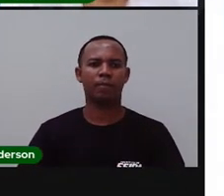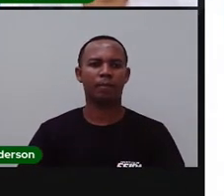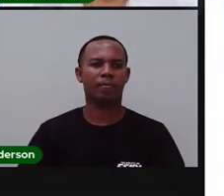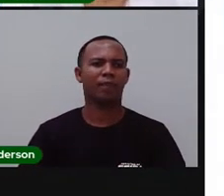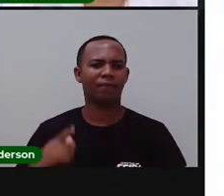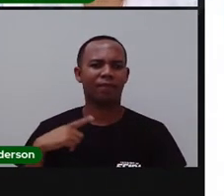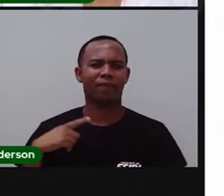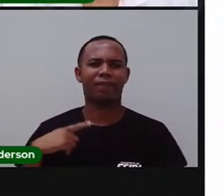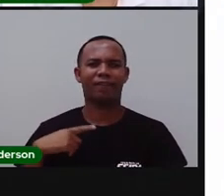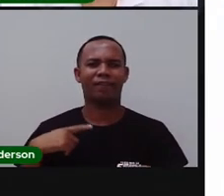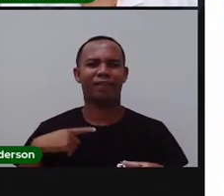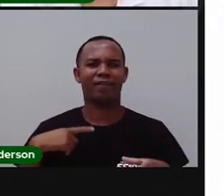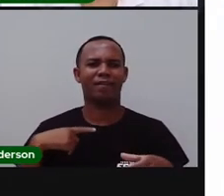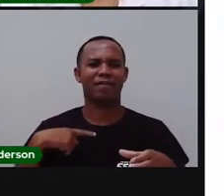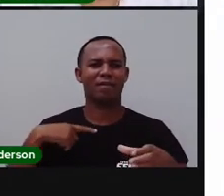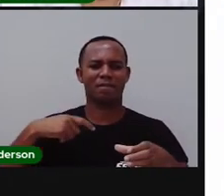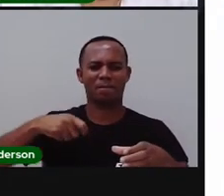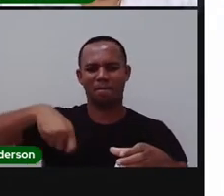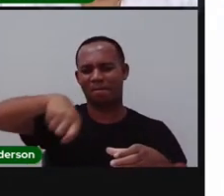Panela,